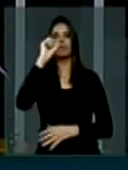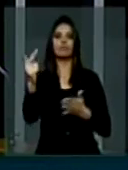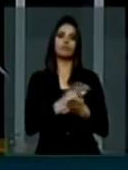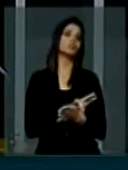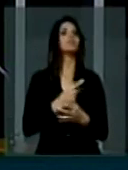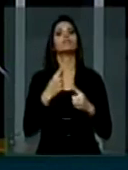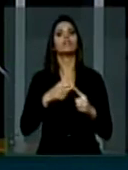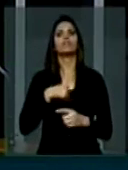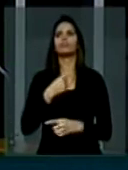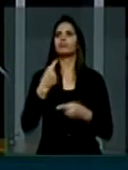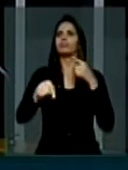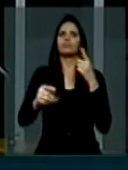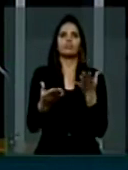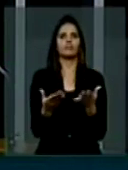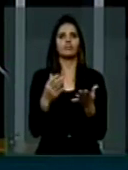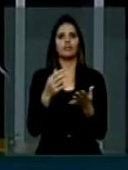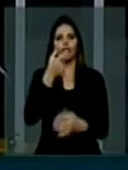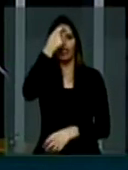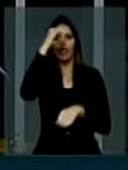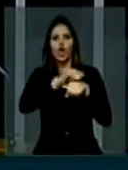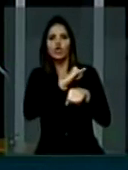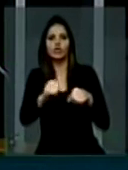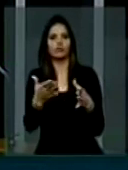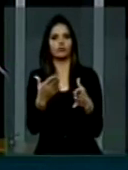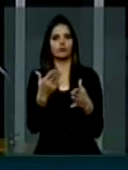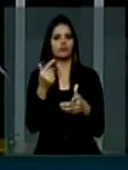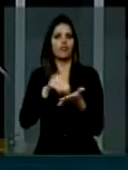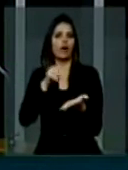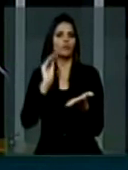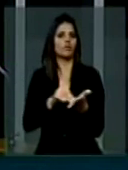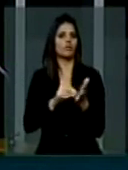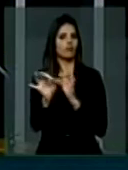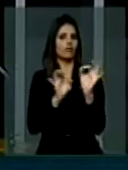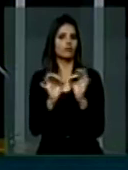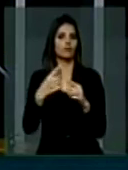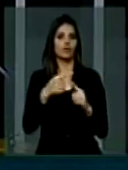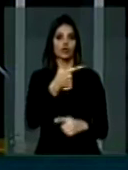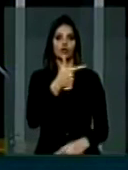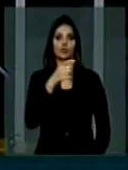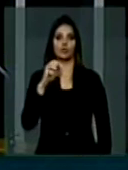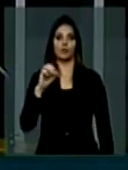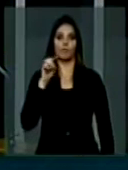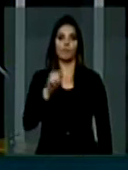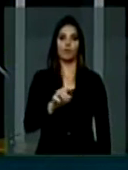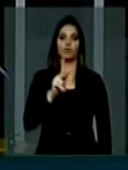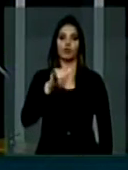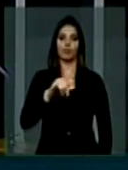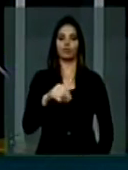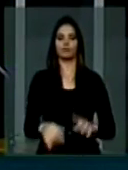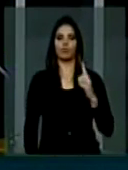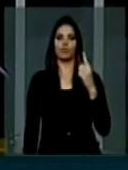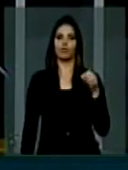e ilógico atoleiro logístico, tão somente 200 mil quilômetros dos